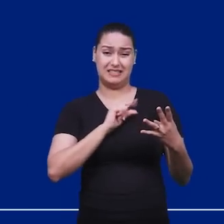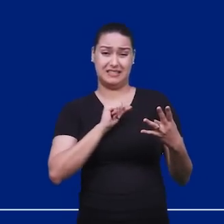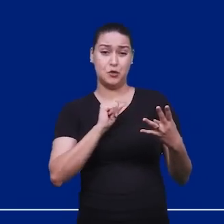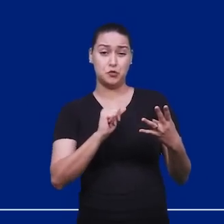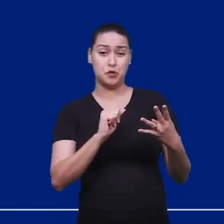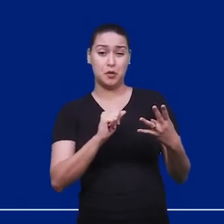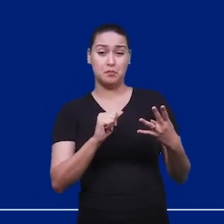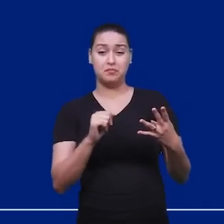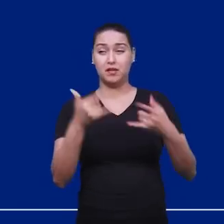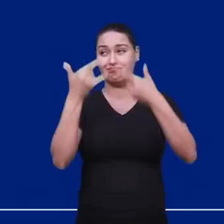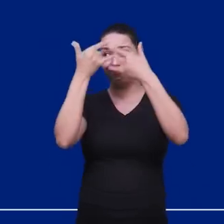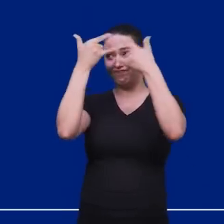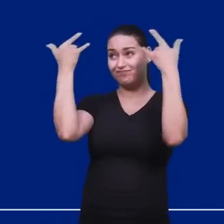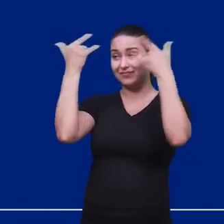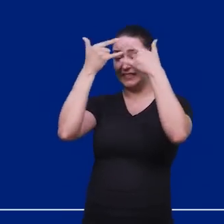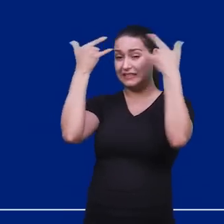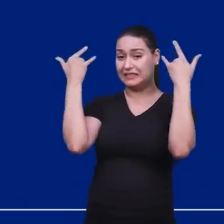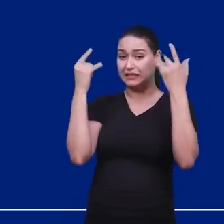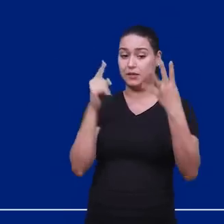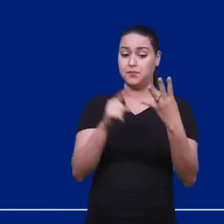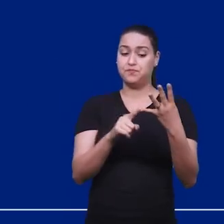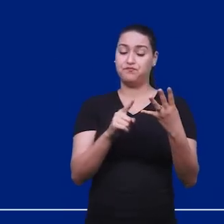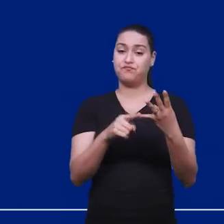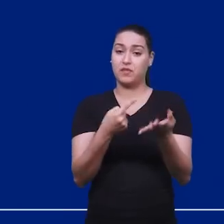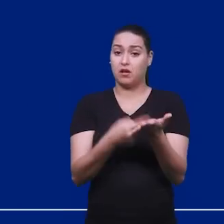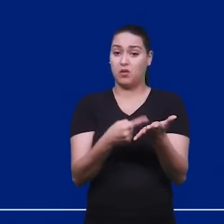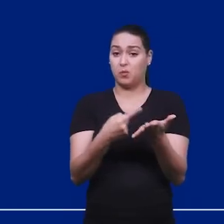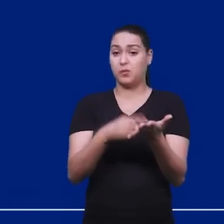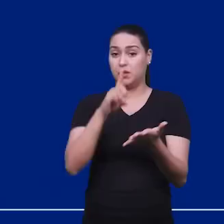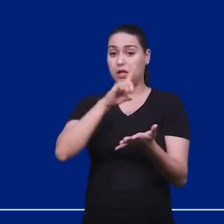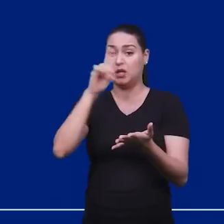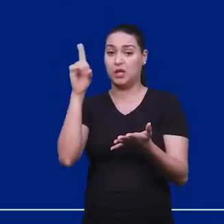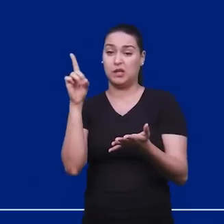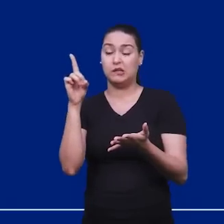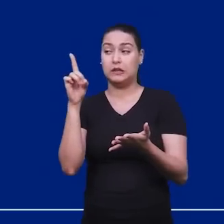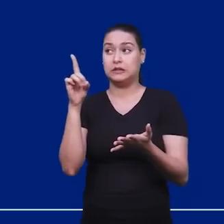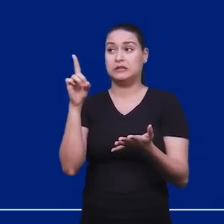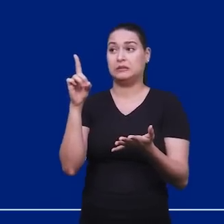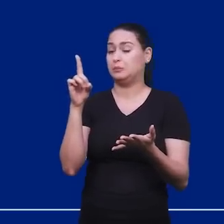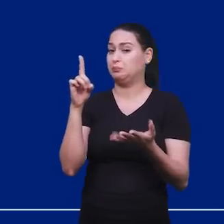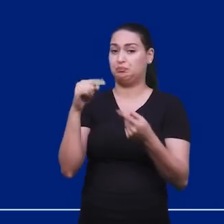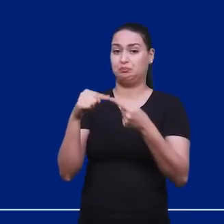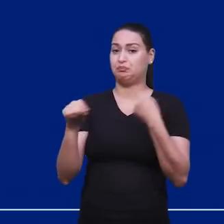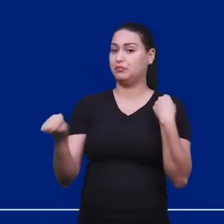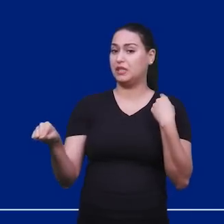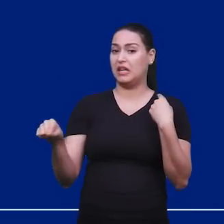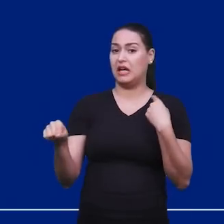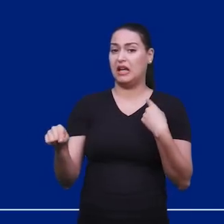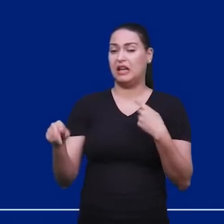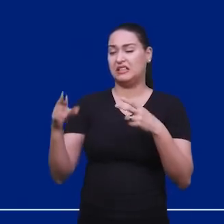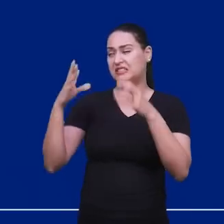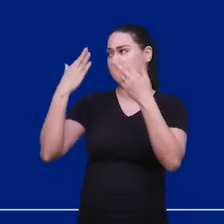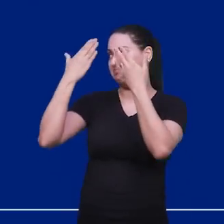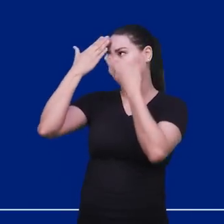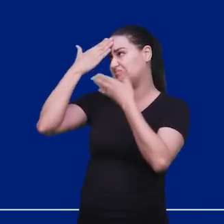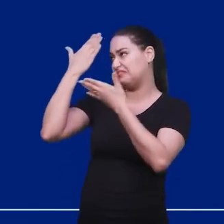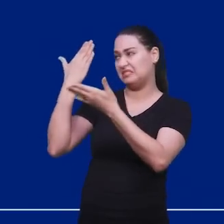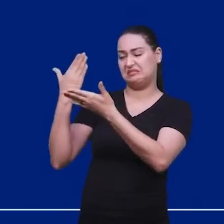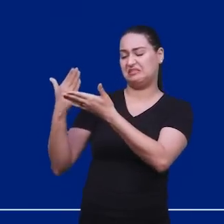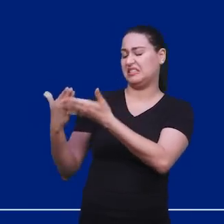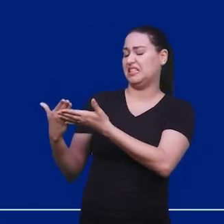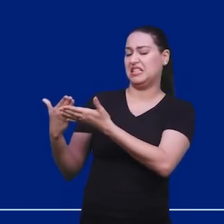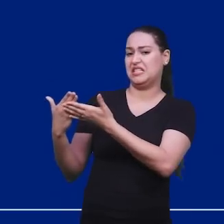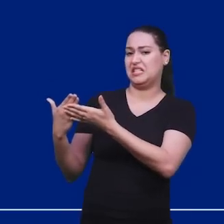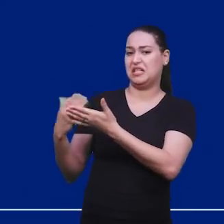O assalariado é aquele que participa da obra por interesse próprio, e o incircunciso, aquele que é incrédulo e